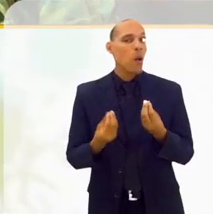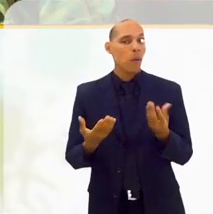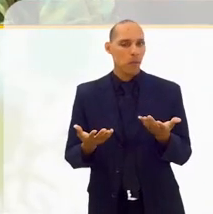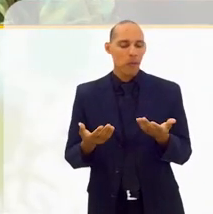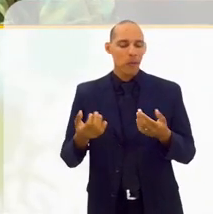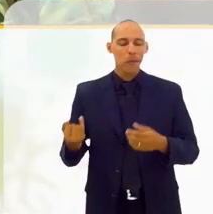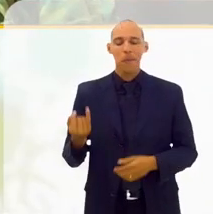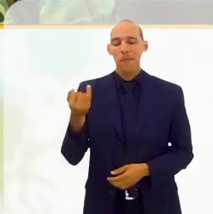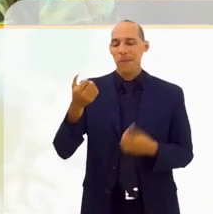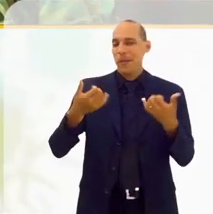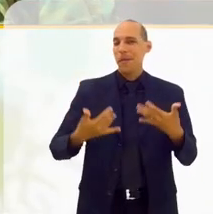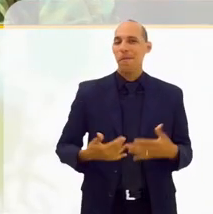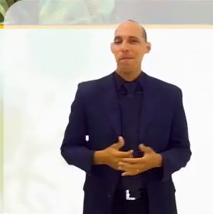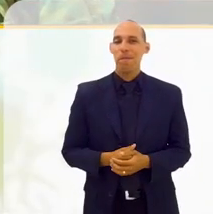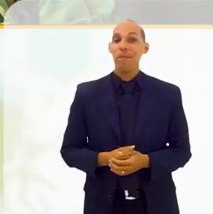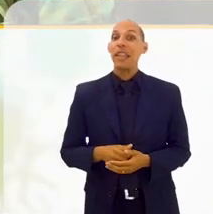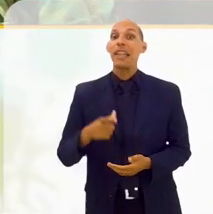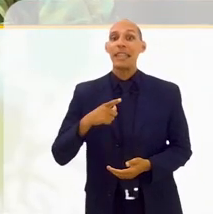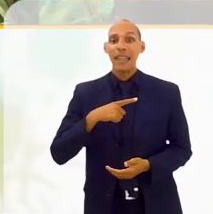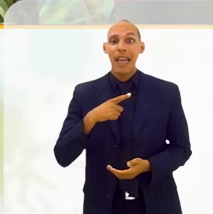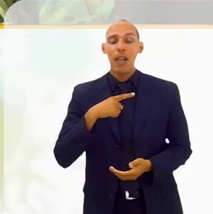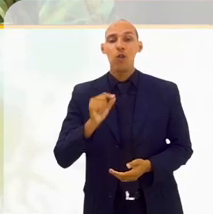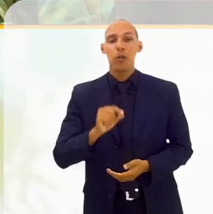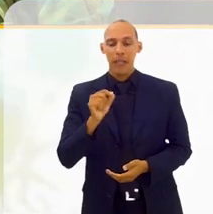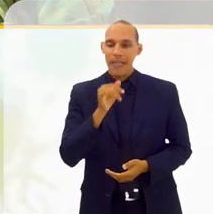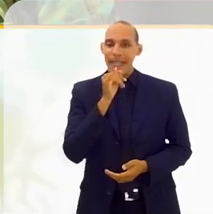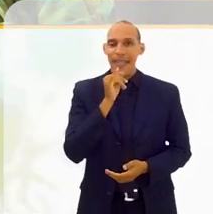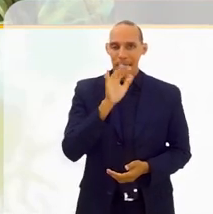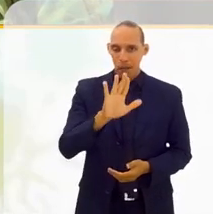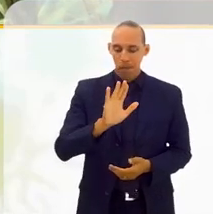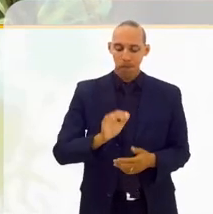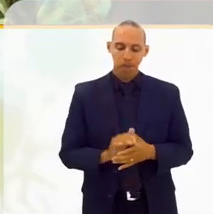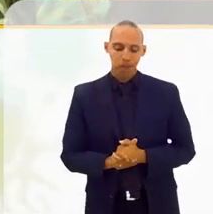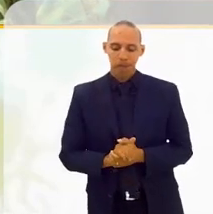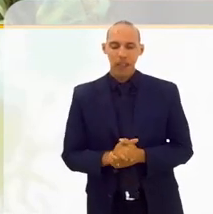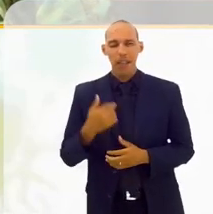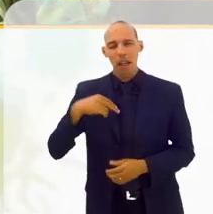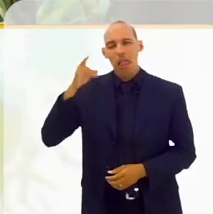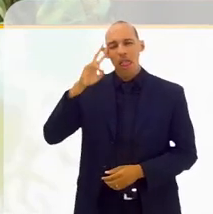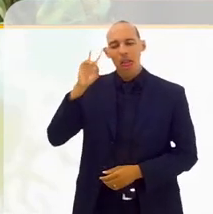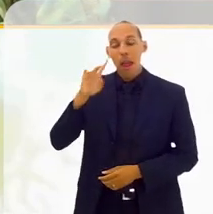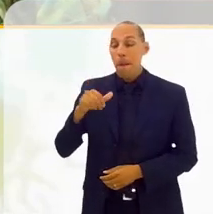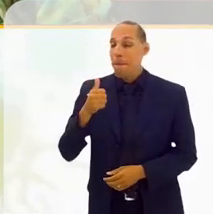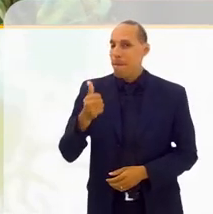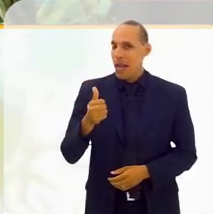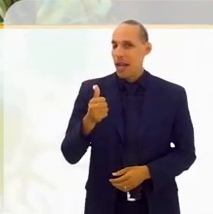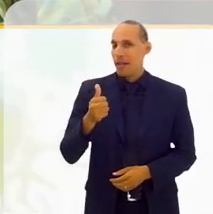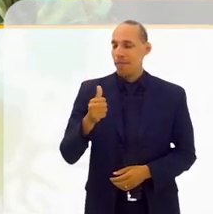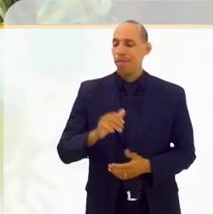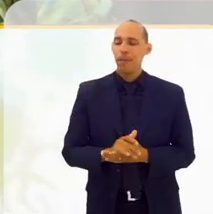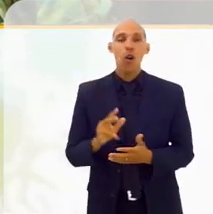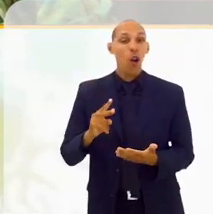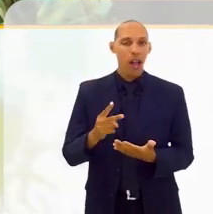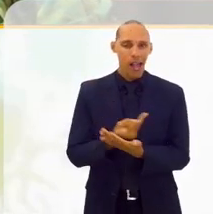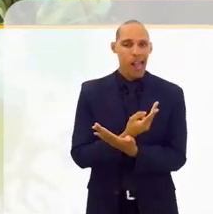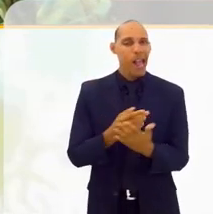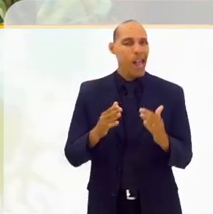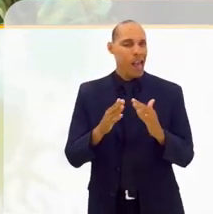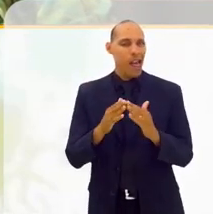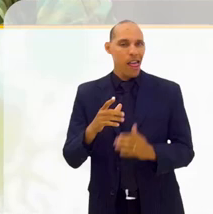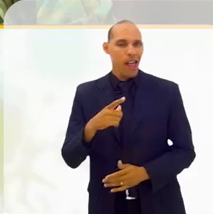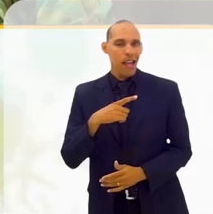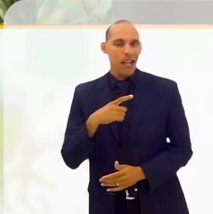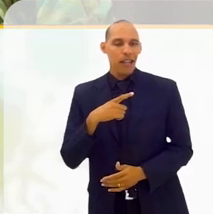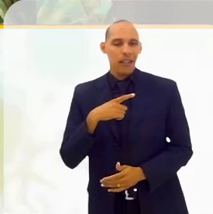sentia isso é muito importante havia uma cobrança por exemplo uma vez eu lembro muito bem disso a gente tinha uma casa